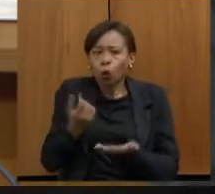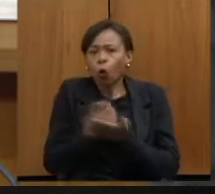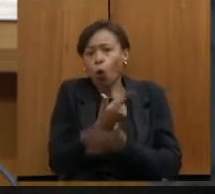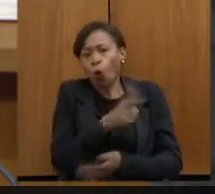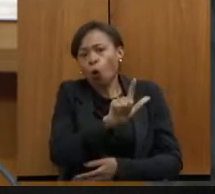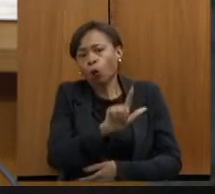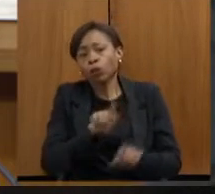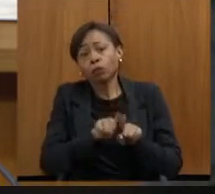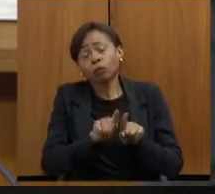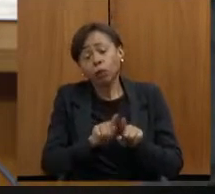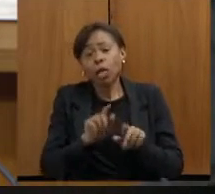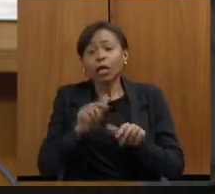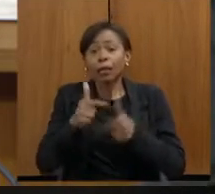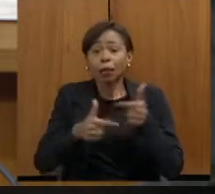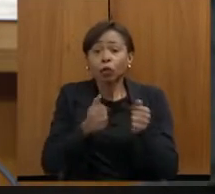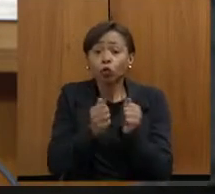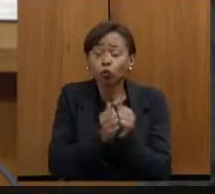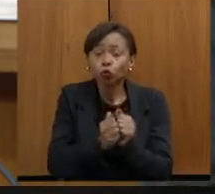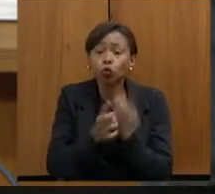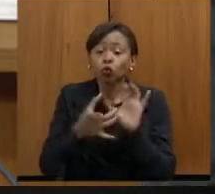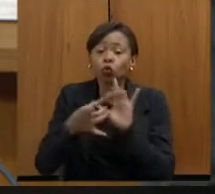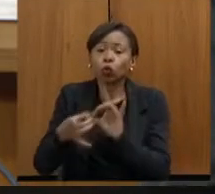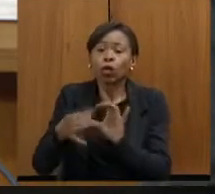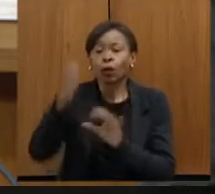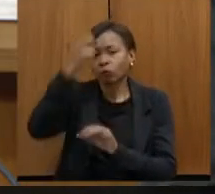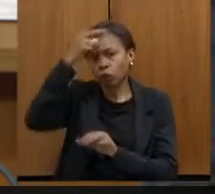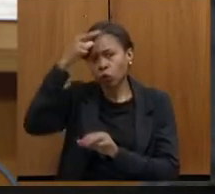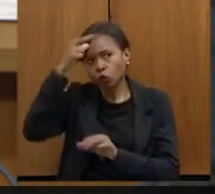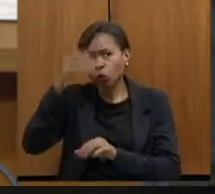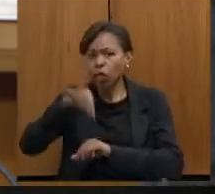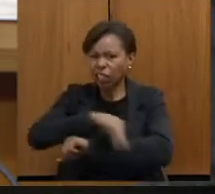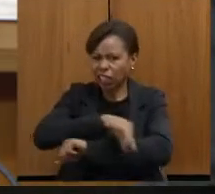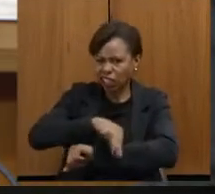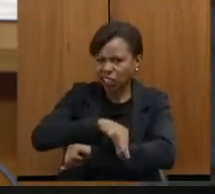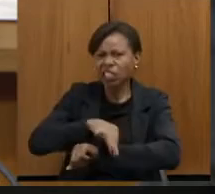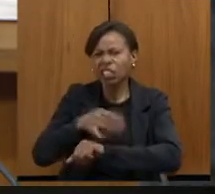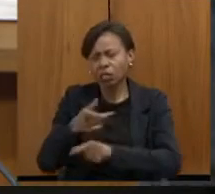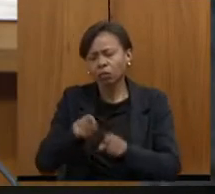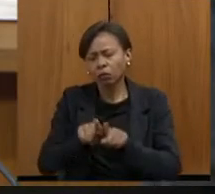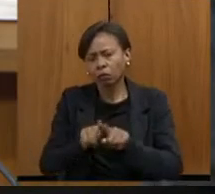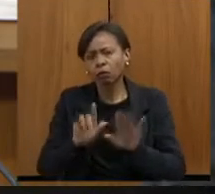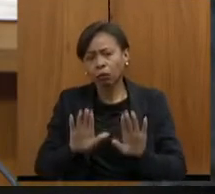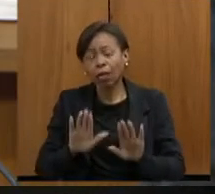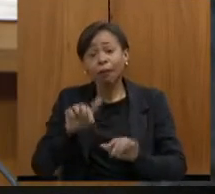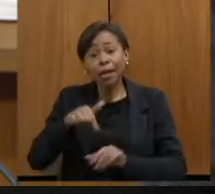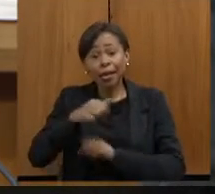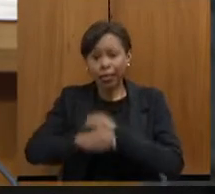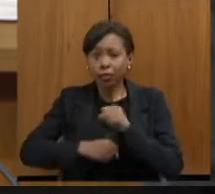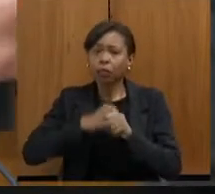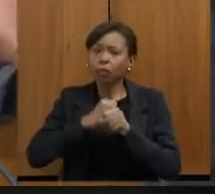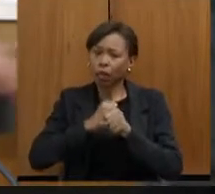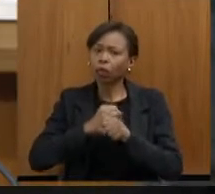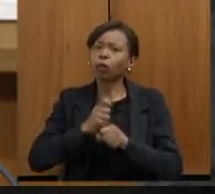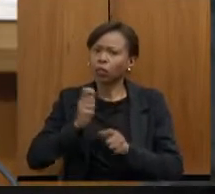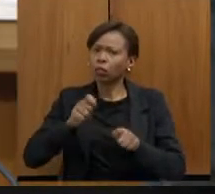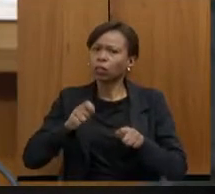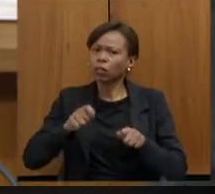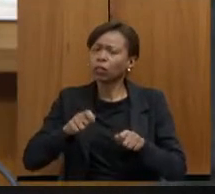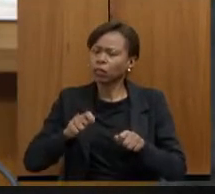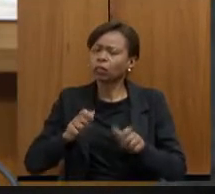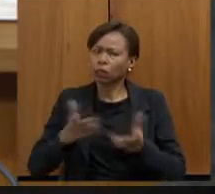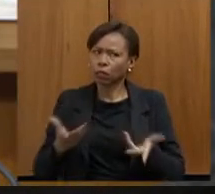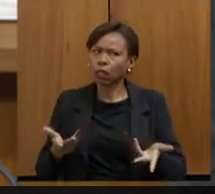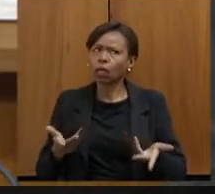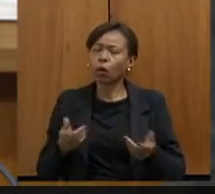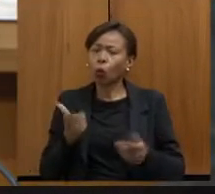trabalhar com a prefeitura, com os projetos de engenharia, ou em paralelo, mas o que eu estou anunciando aqui é ainda nesse ano a gente vai ter condição, com a emenda da senhora,